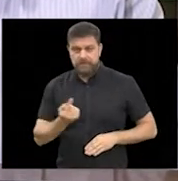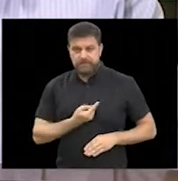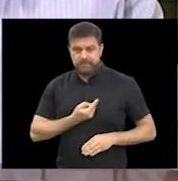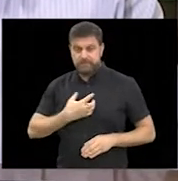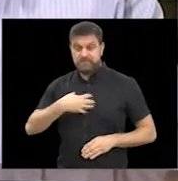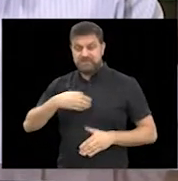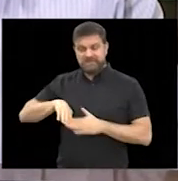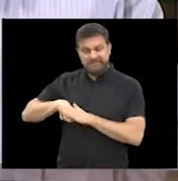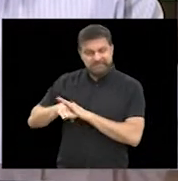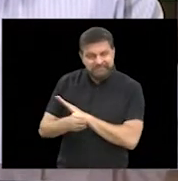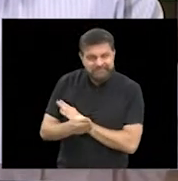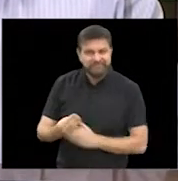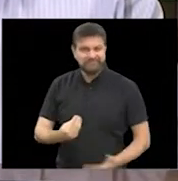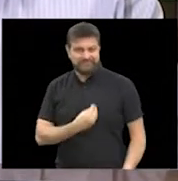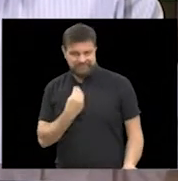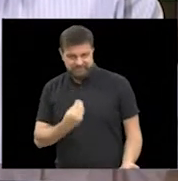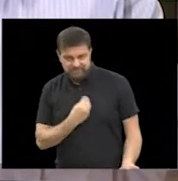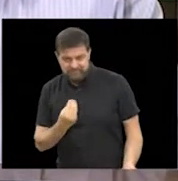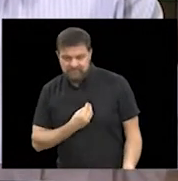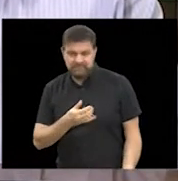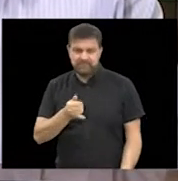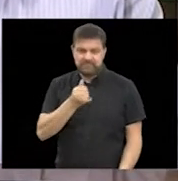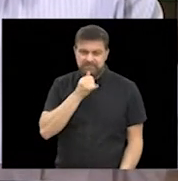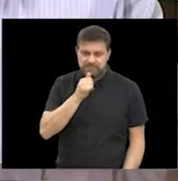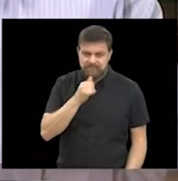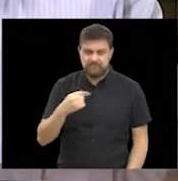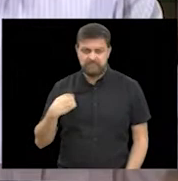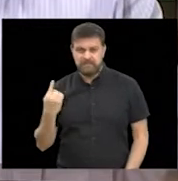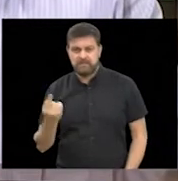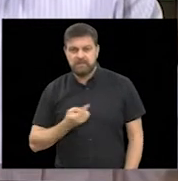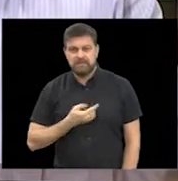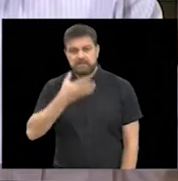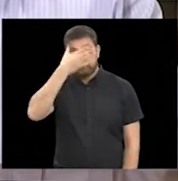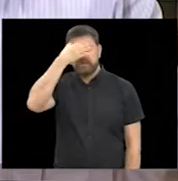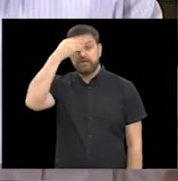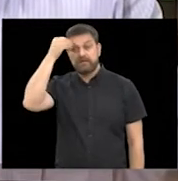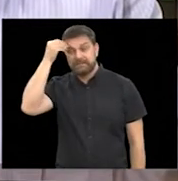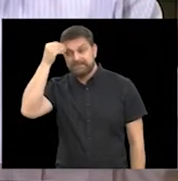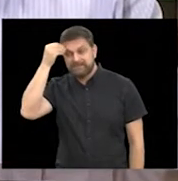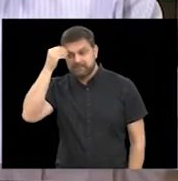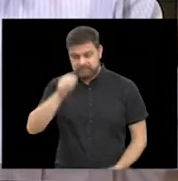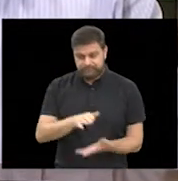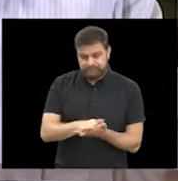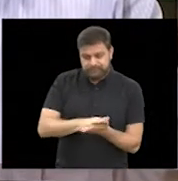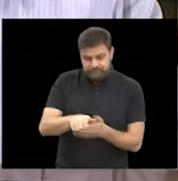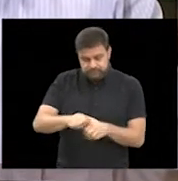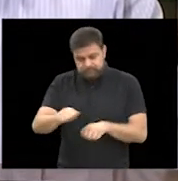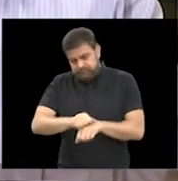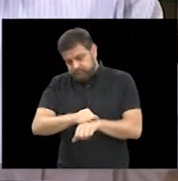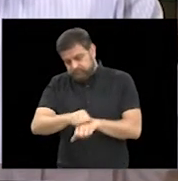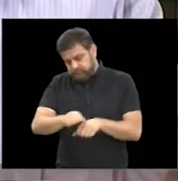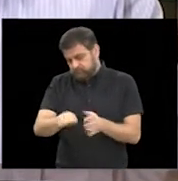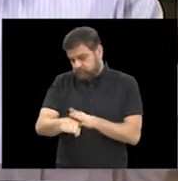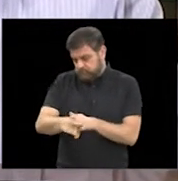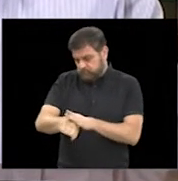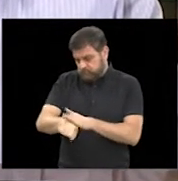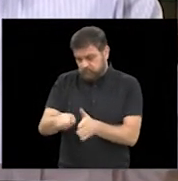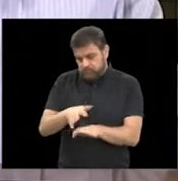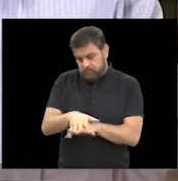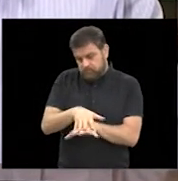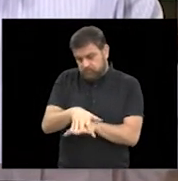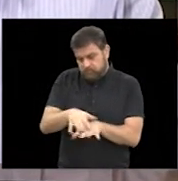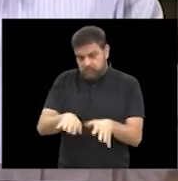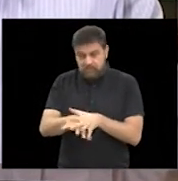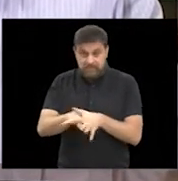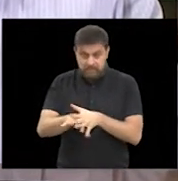temos de esquecer de fazer a higiene da mão. Por